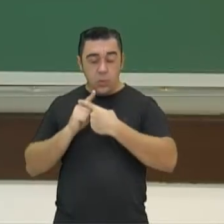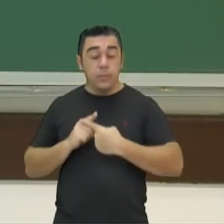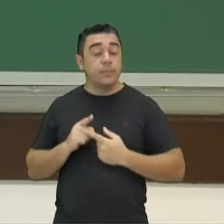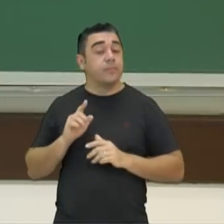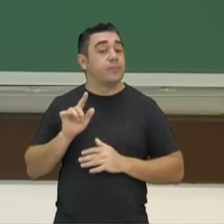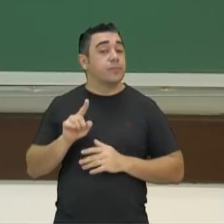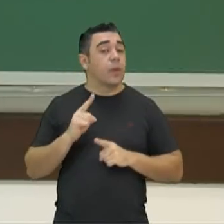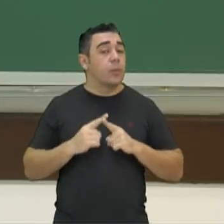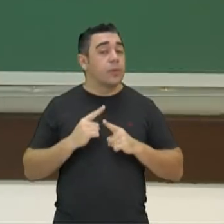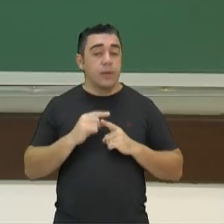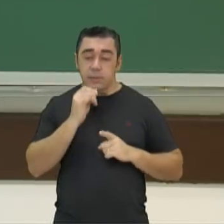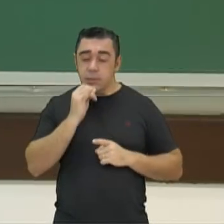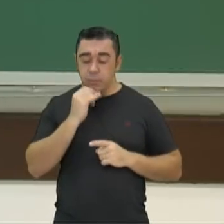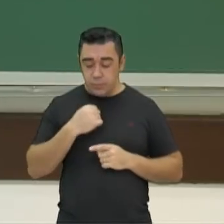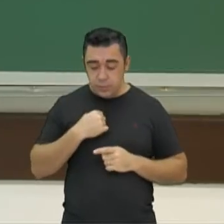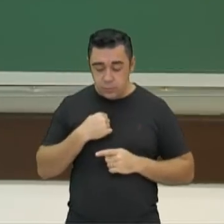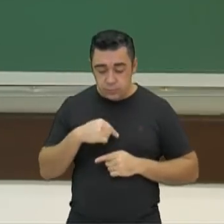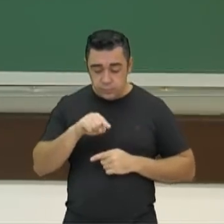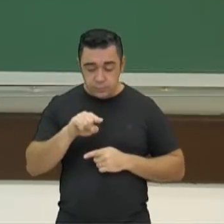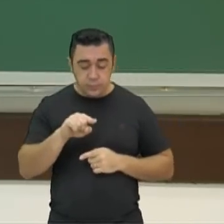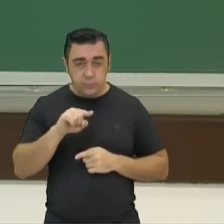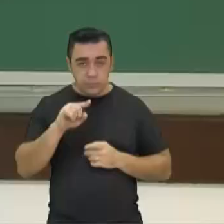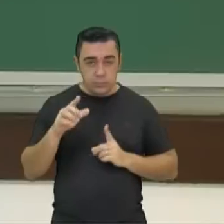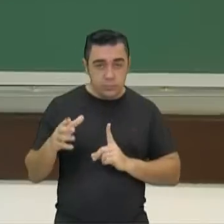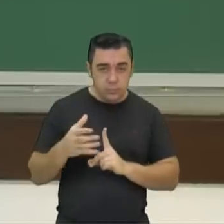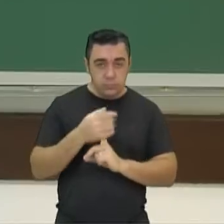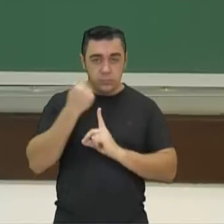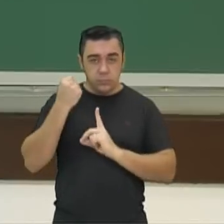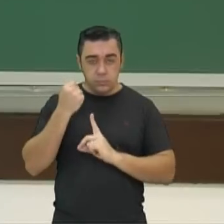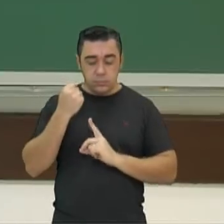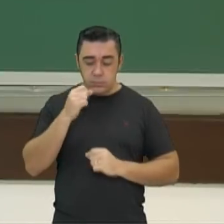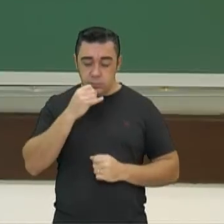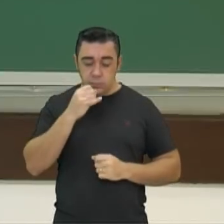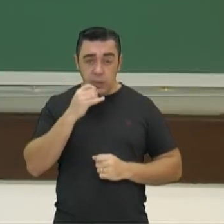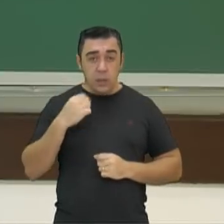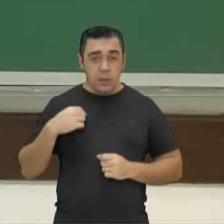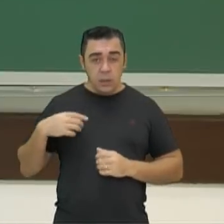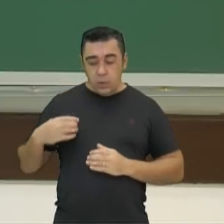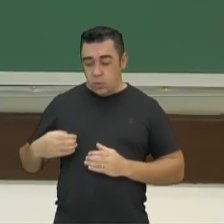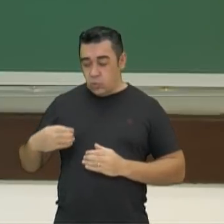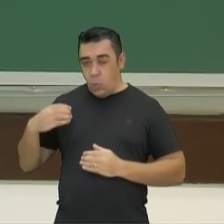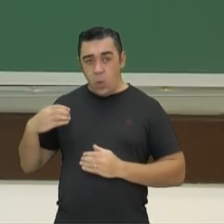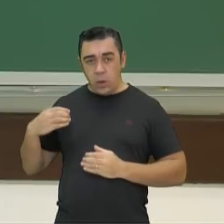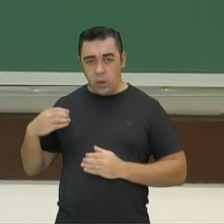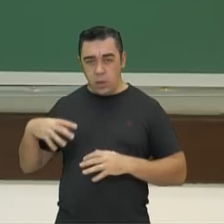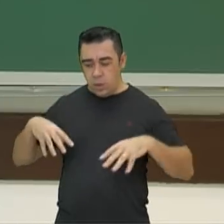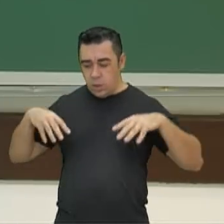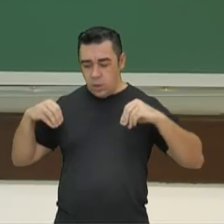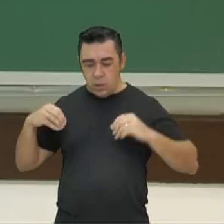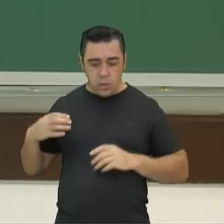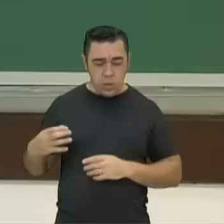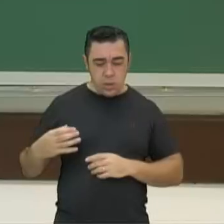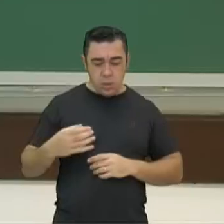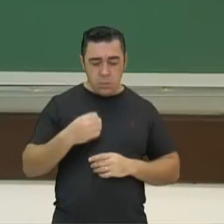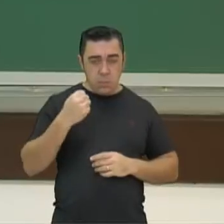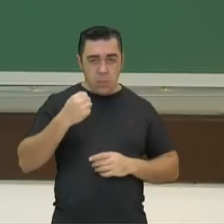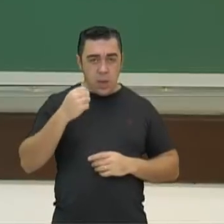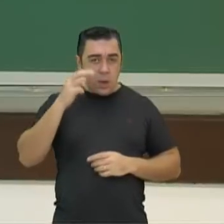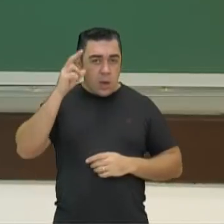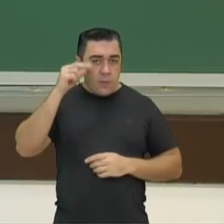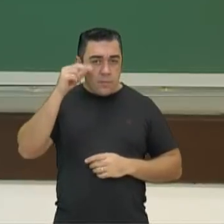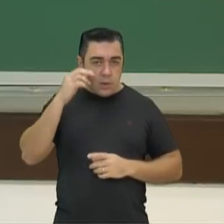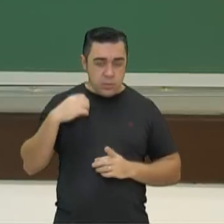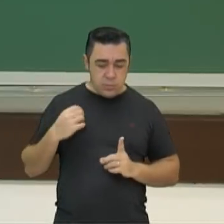exemplo, eu vou matar lá uma peça, eu estou usando a minha torre para matar um cavalo. Quanto vale minha torre? 5